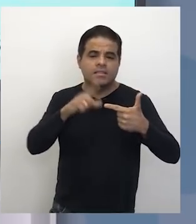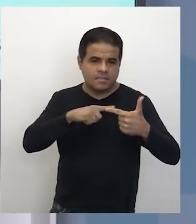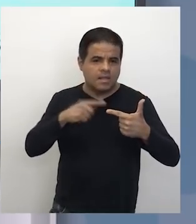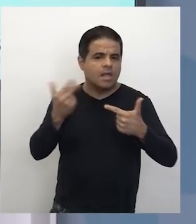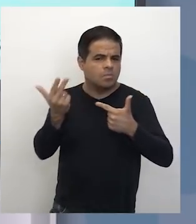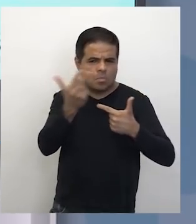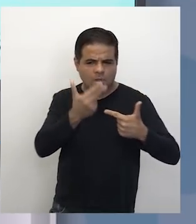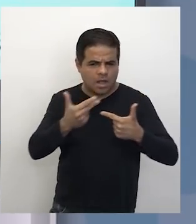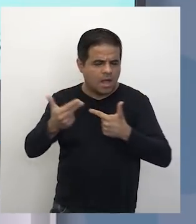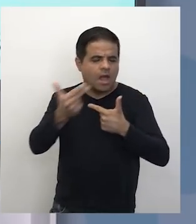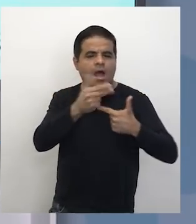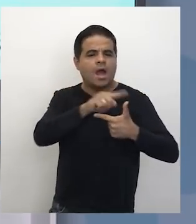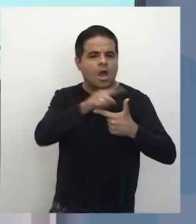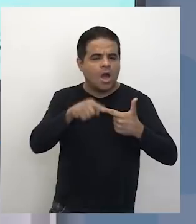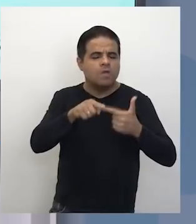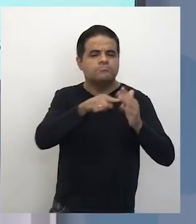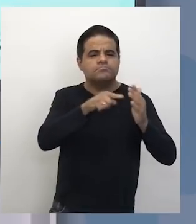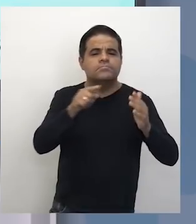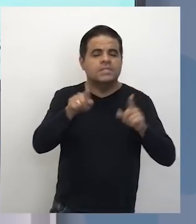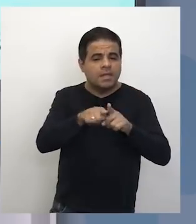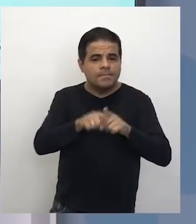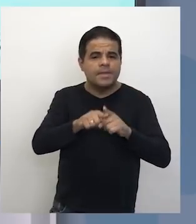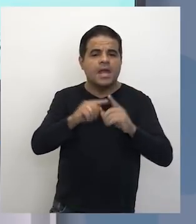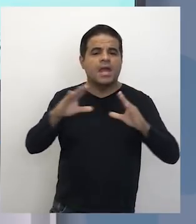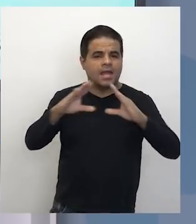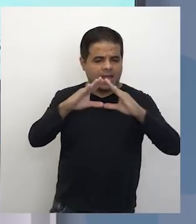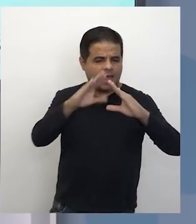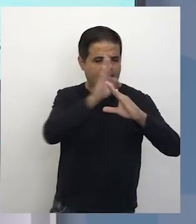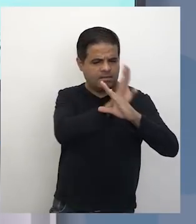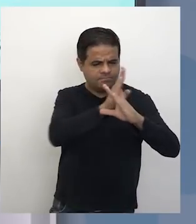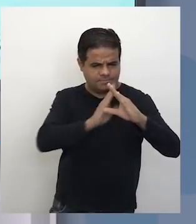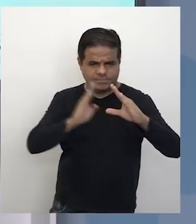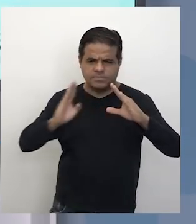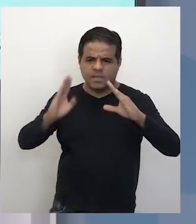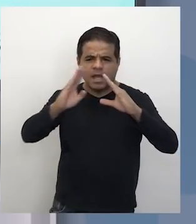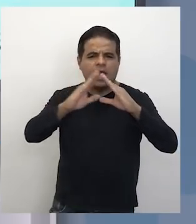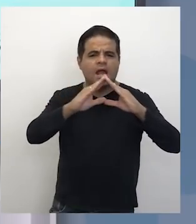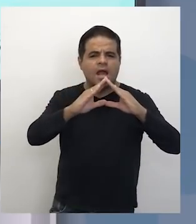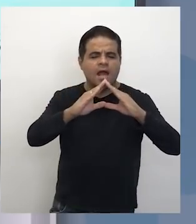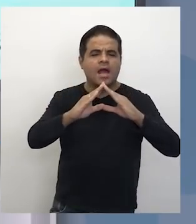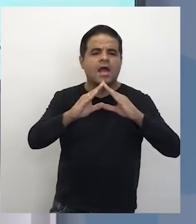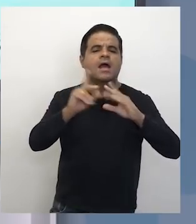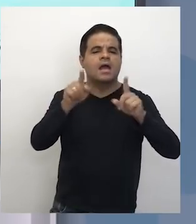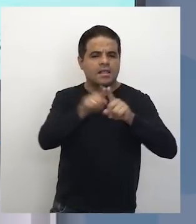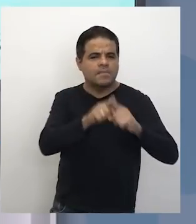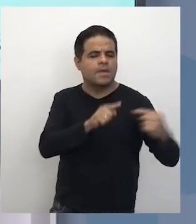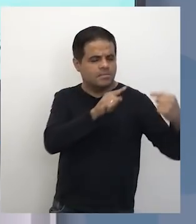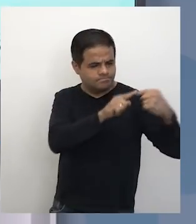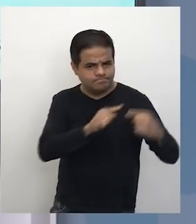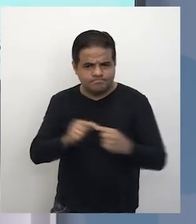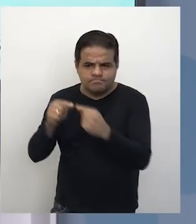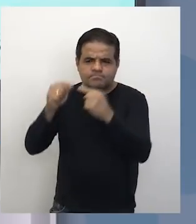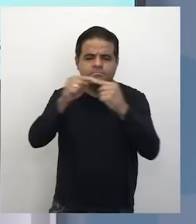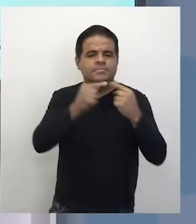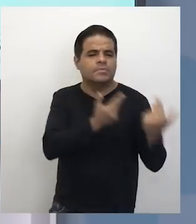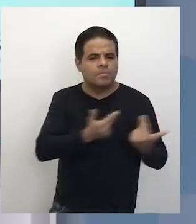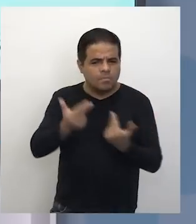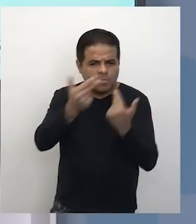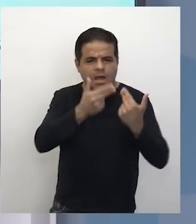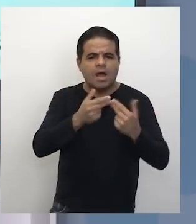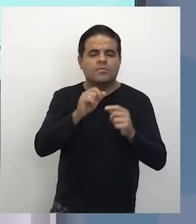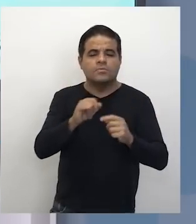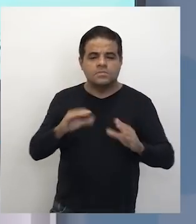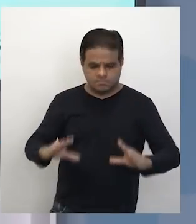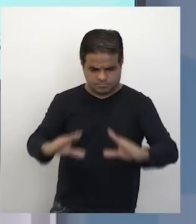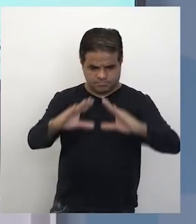ter as mesmas medidas e cada ladinho é proporcional ao seu correspondente no outro, tá certo? Então, quando você